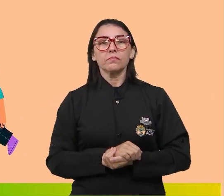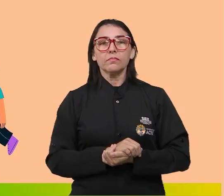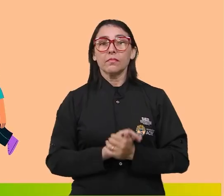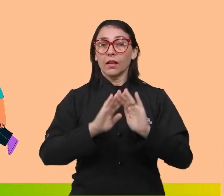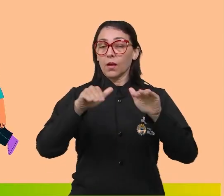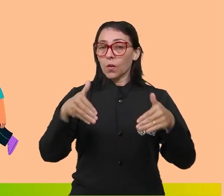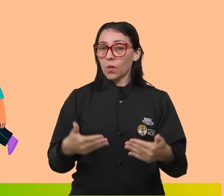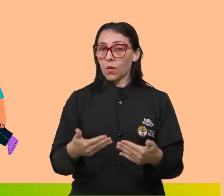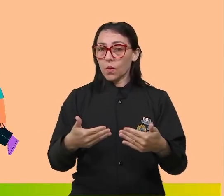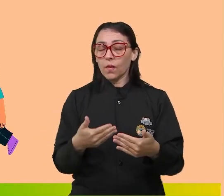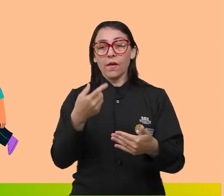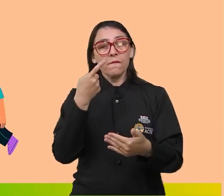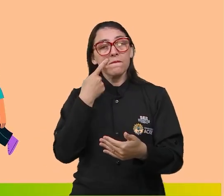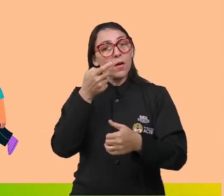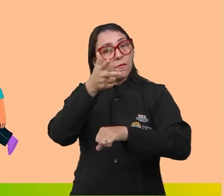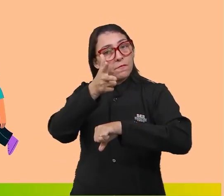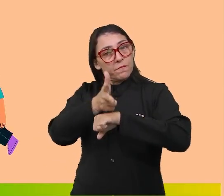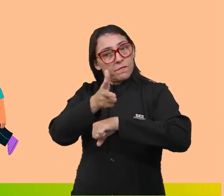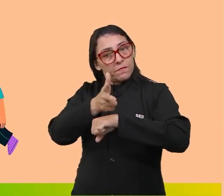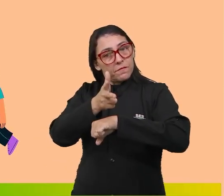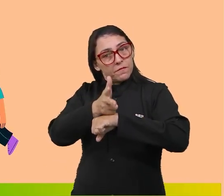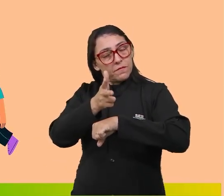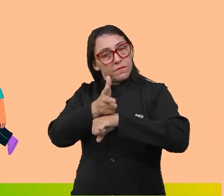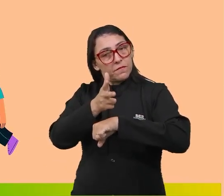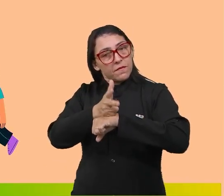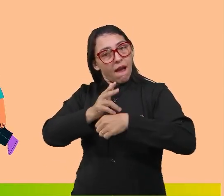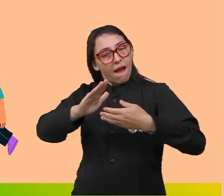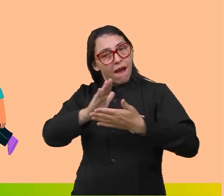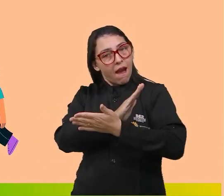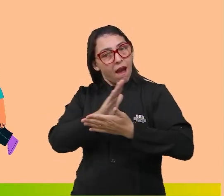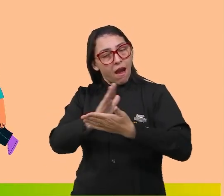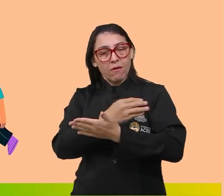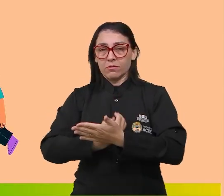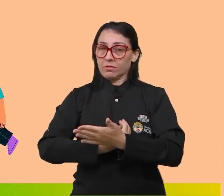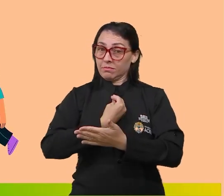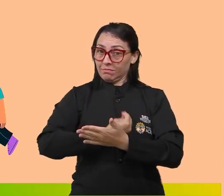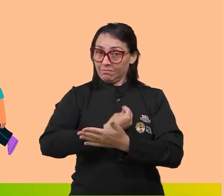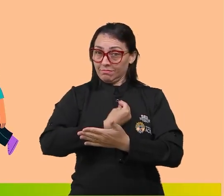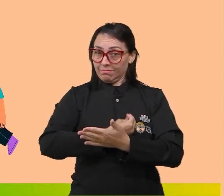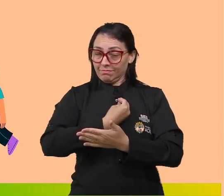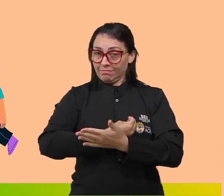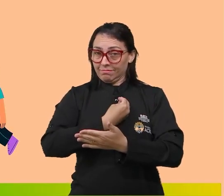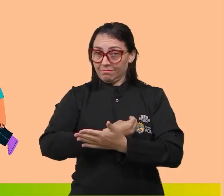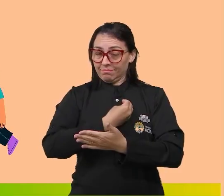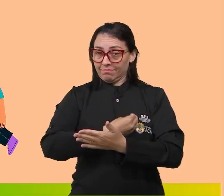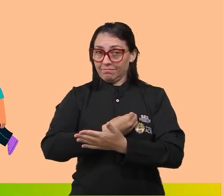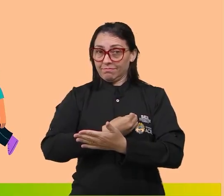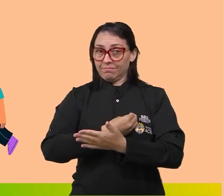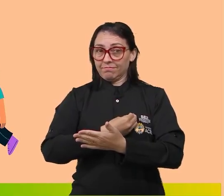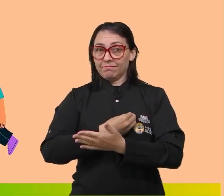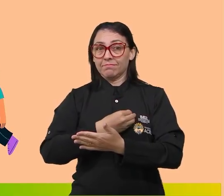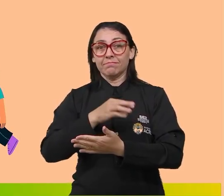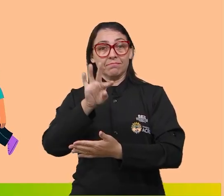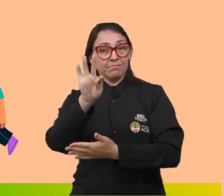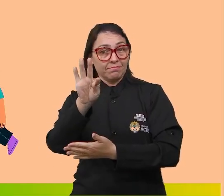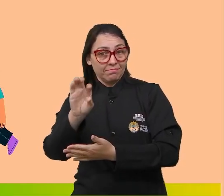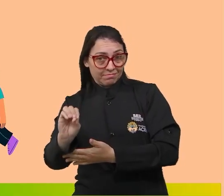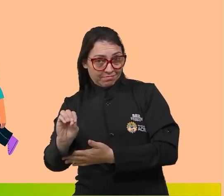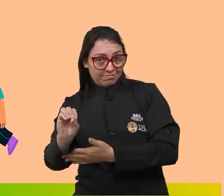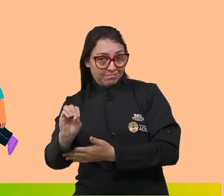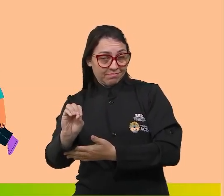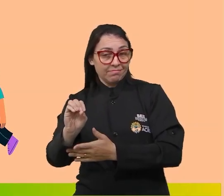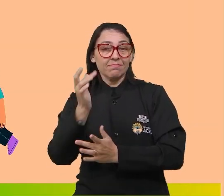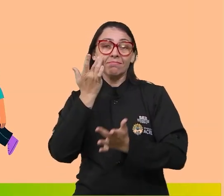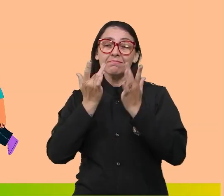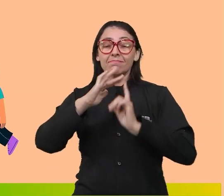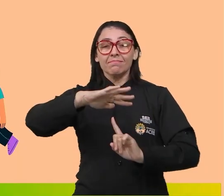Aí agora a gente vai ver um videozinho de alguns participantes do TO, né, do Teatro do Oprimido,